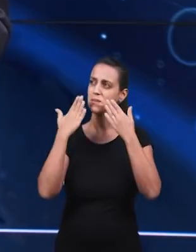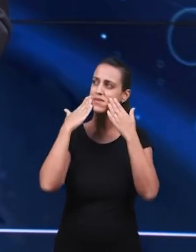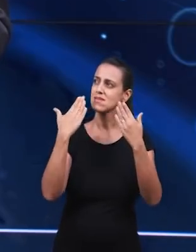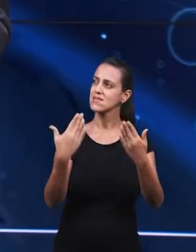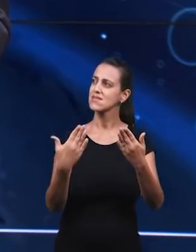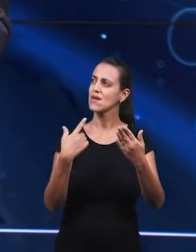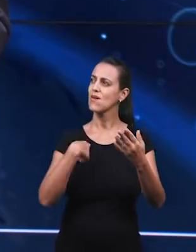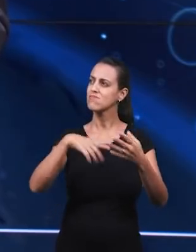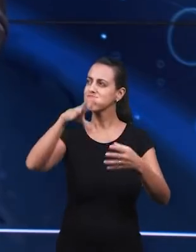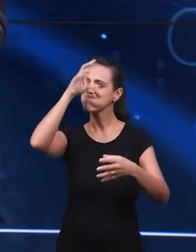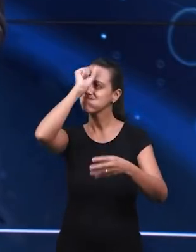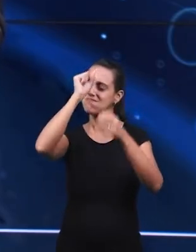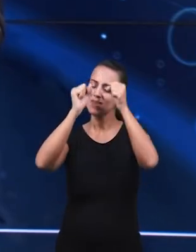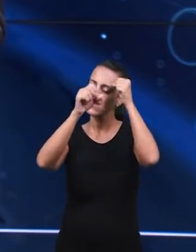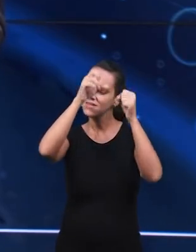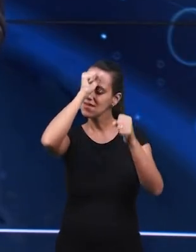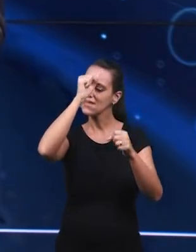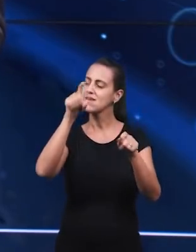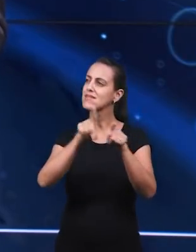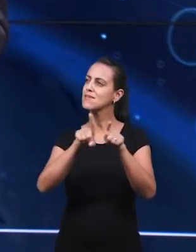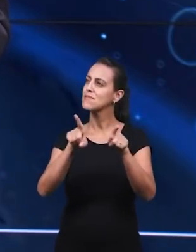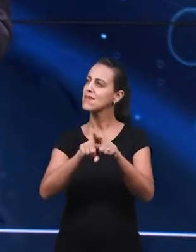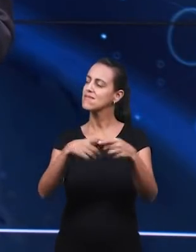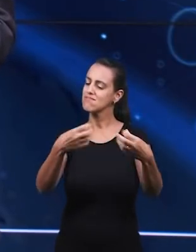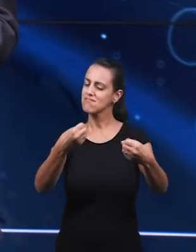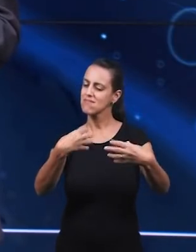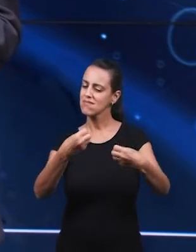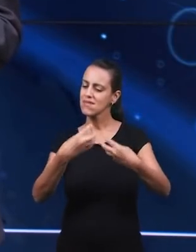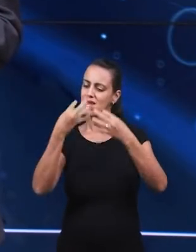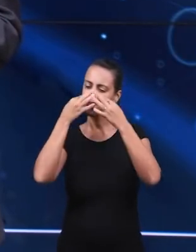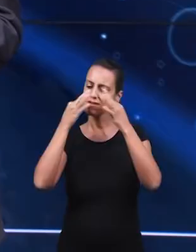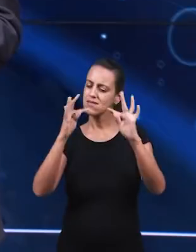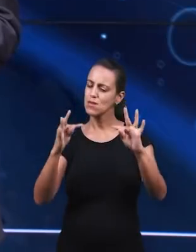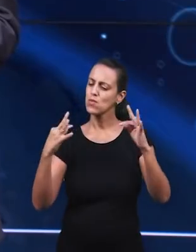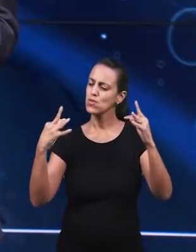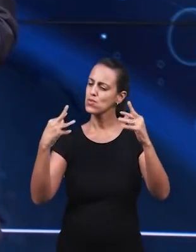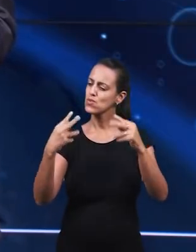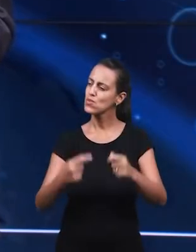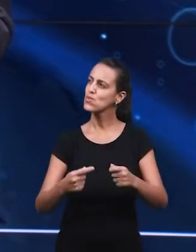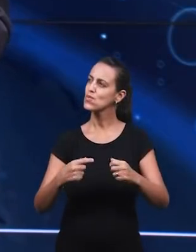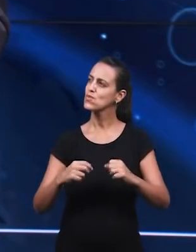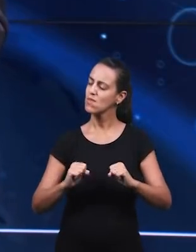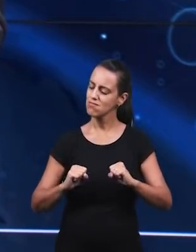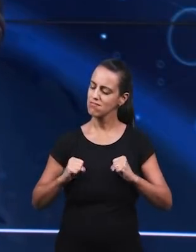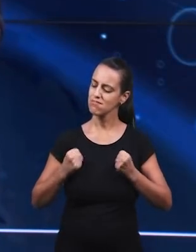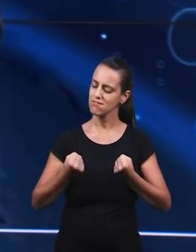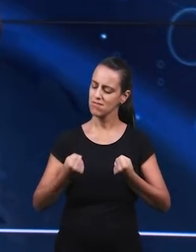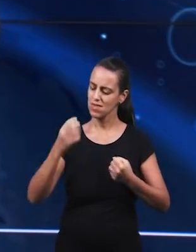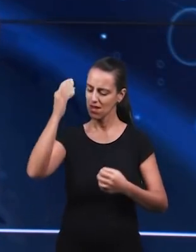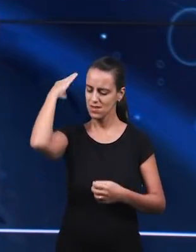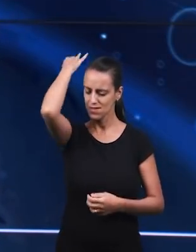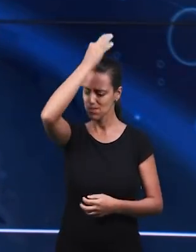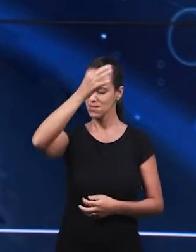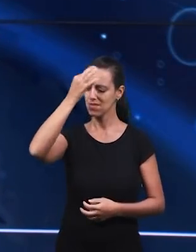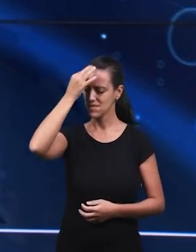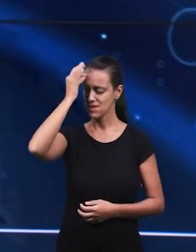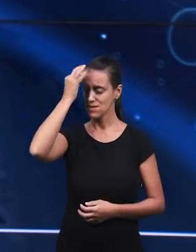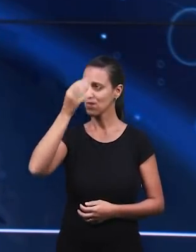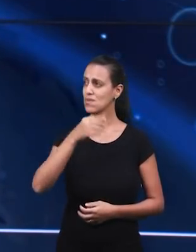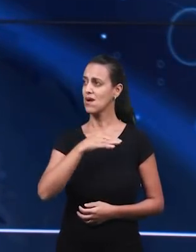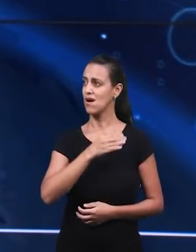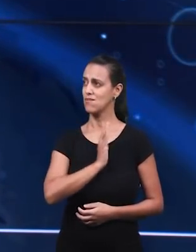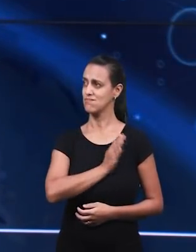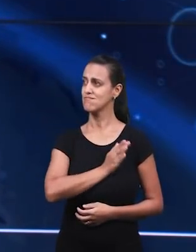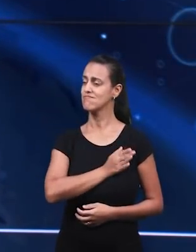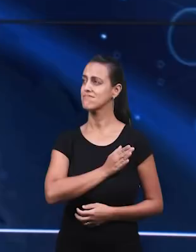as lições, os ensinos, os testemunhos daquilo que será para edificação espiritual. Dá-nos a Tua